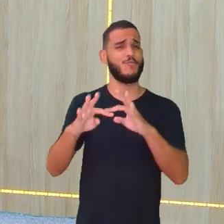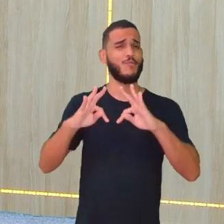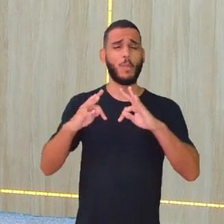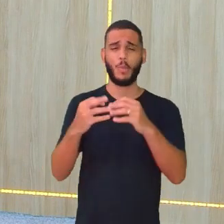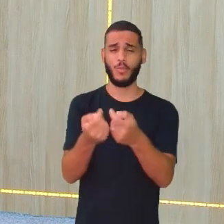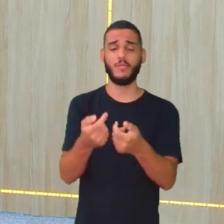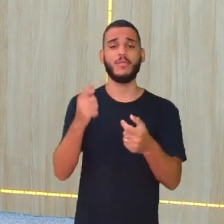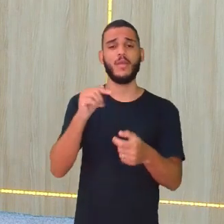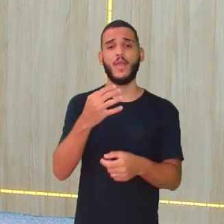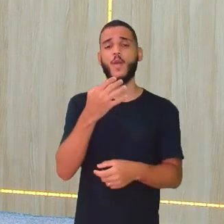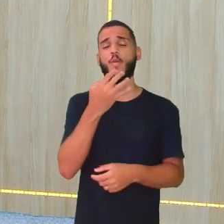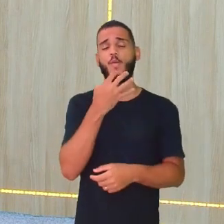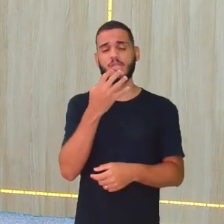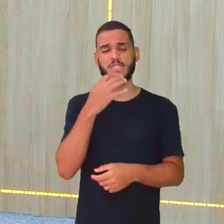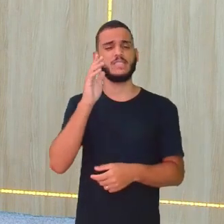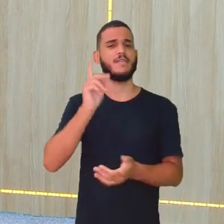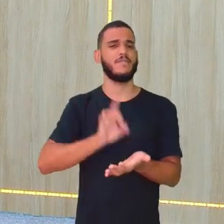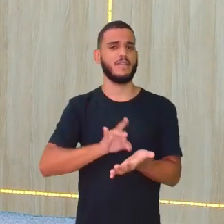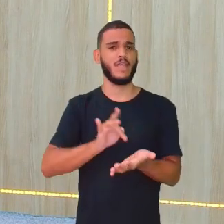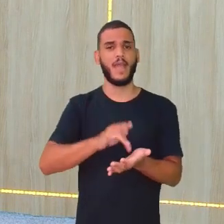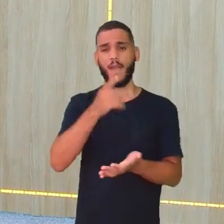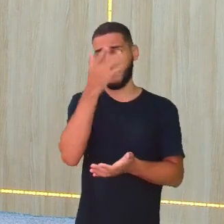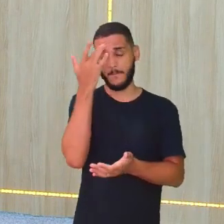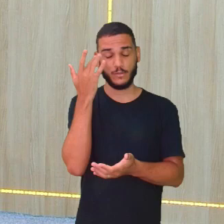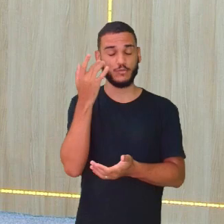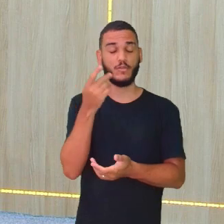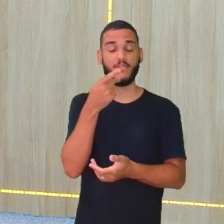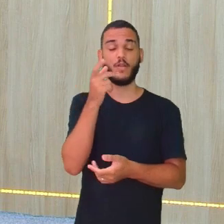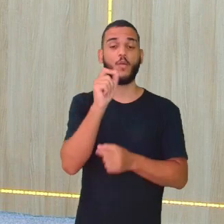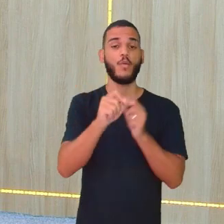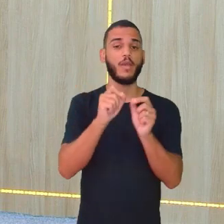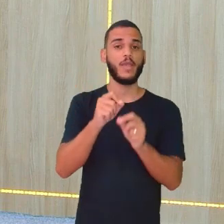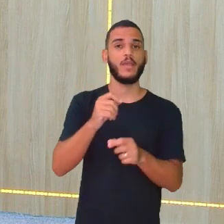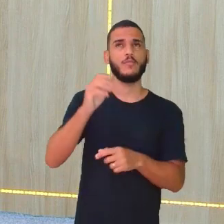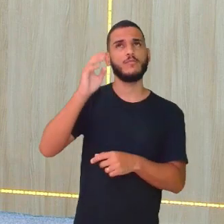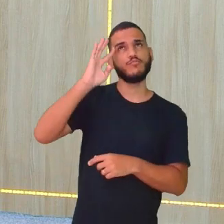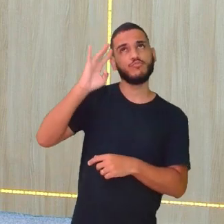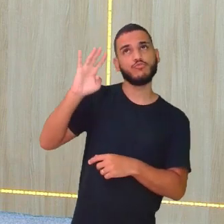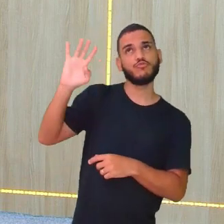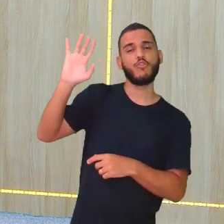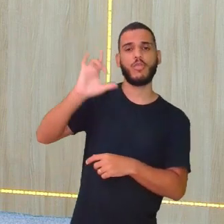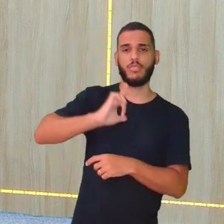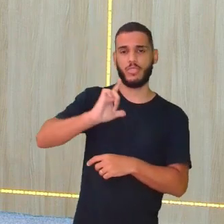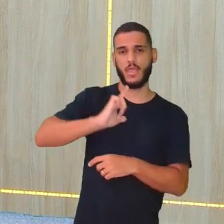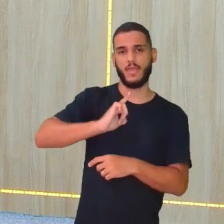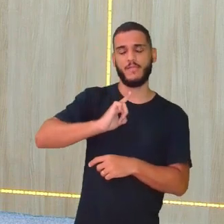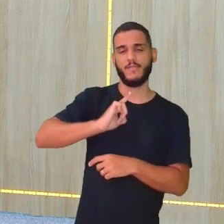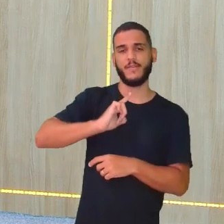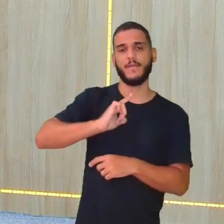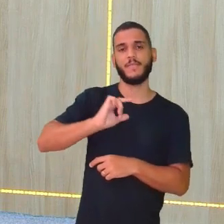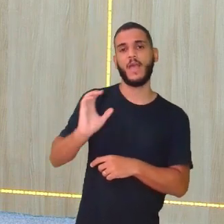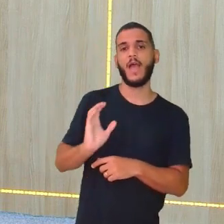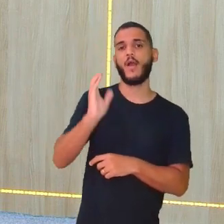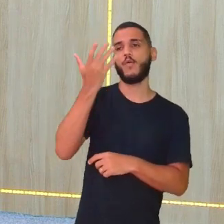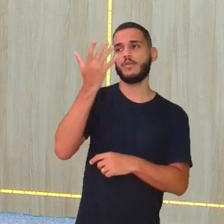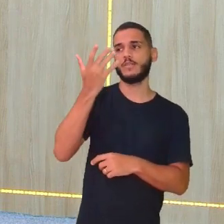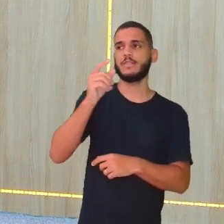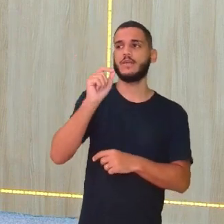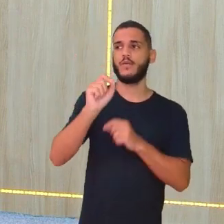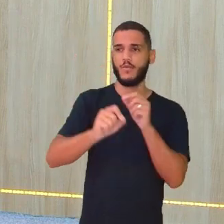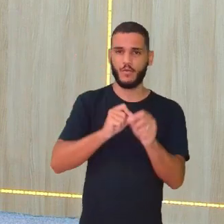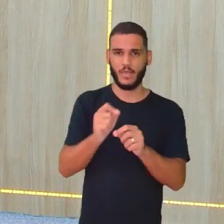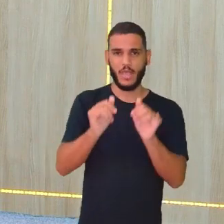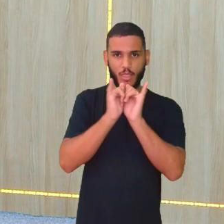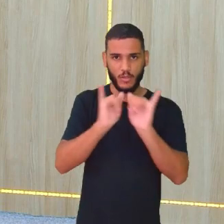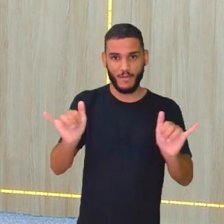lugar que eu conhecia muito, e essa pessoa me contou um sonho que teve, e esse sonho aconteceu, né, foi noticiado